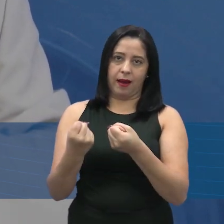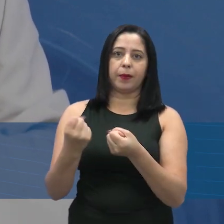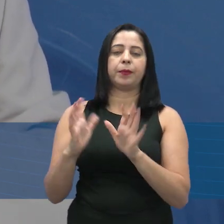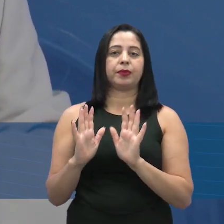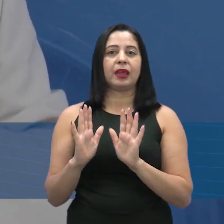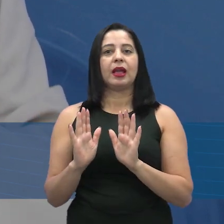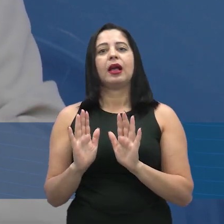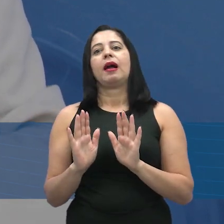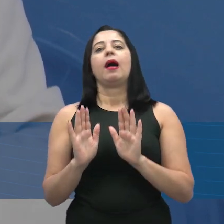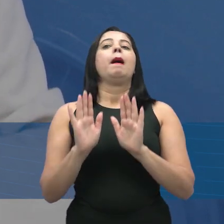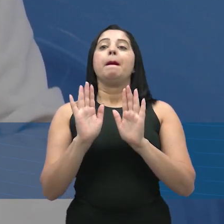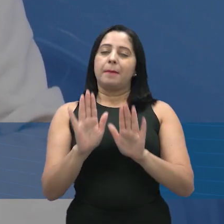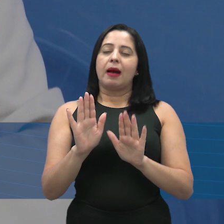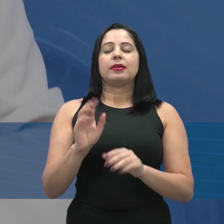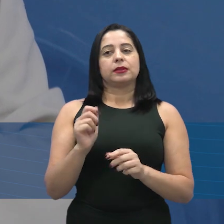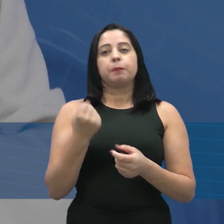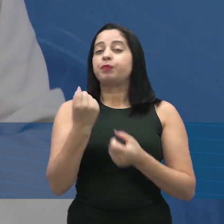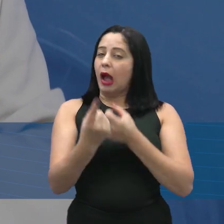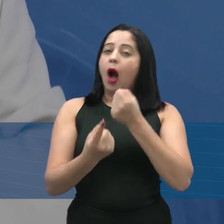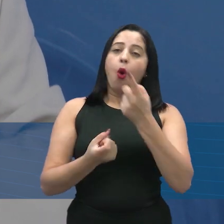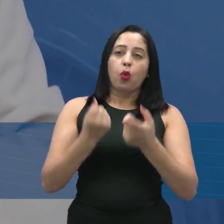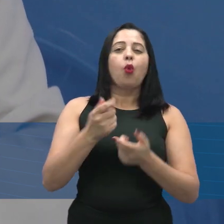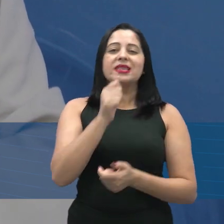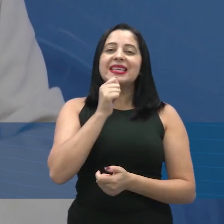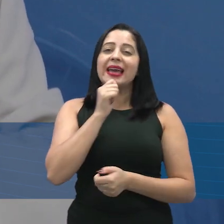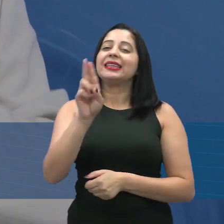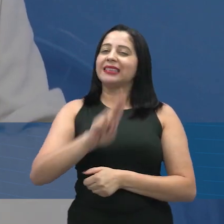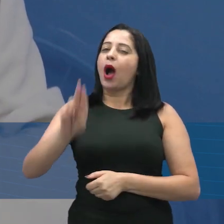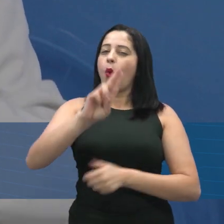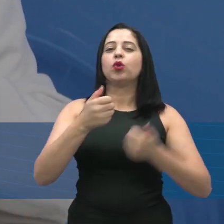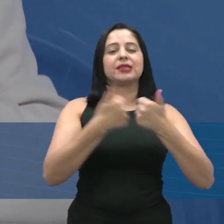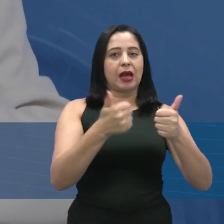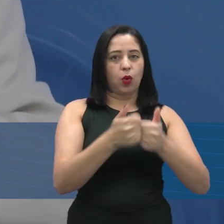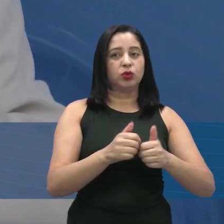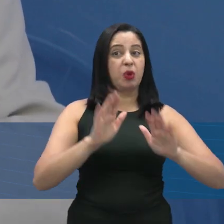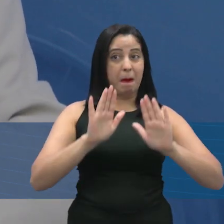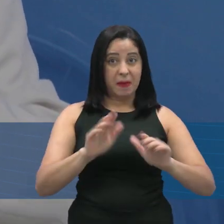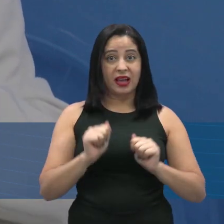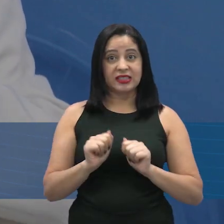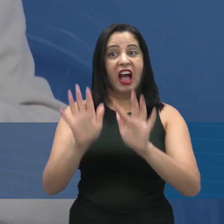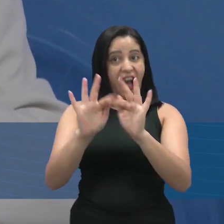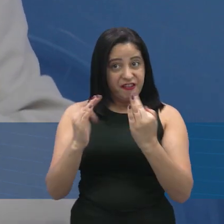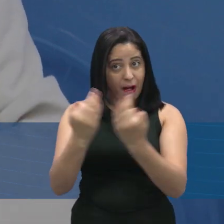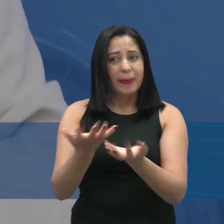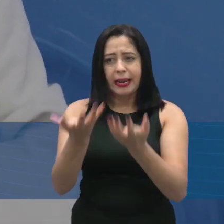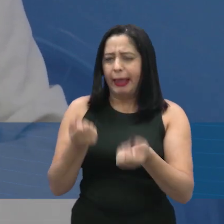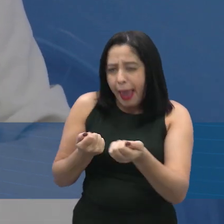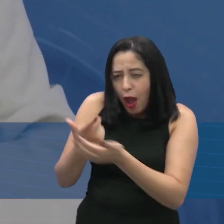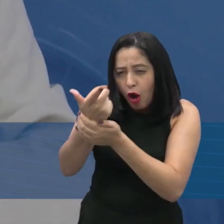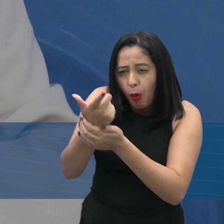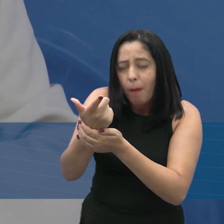média ela utilize o transporte coletivo, mas pode crer que aquela família, aquele indivíduo deseja ter um